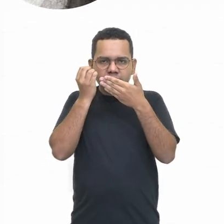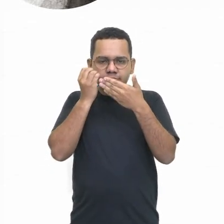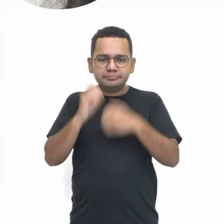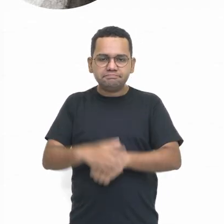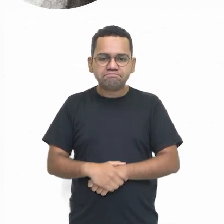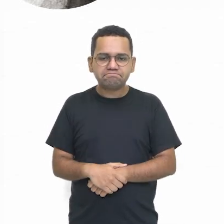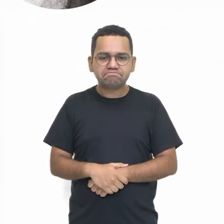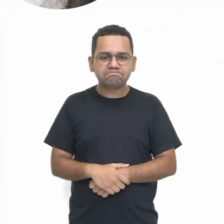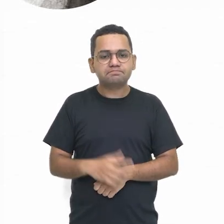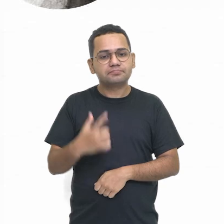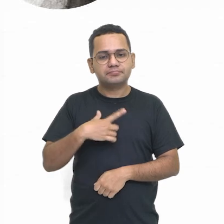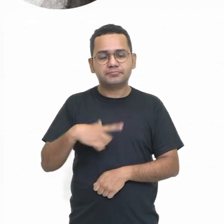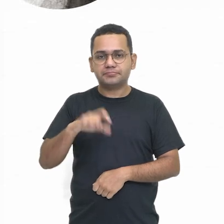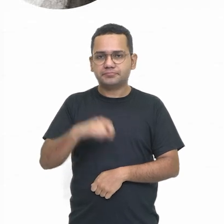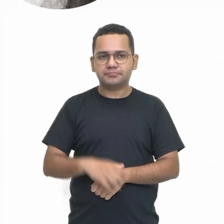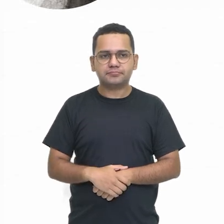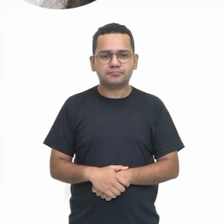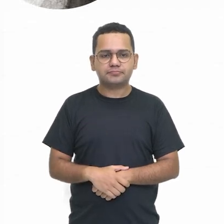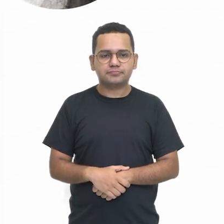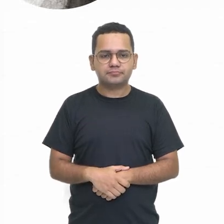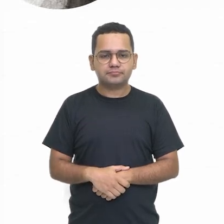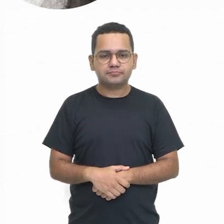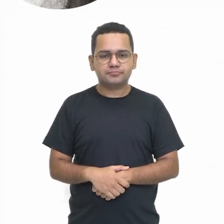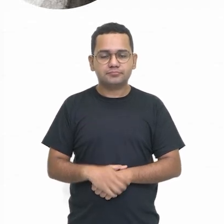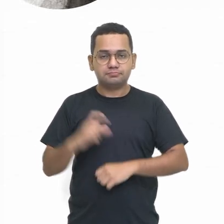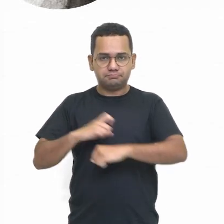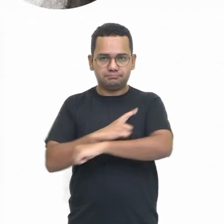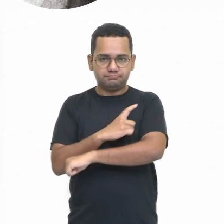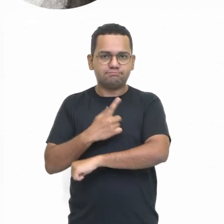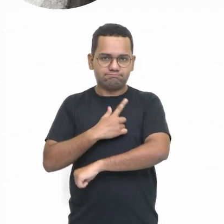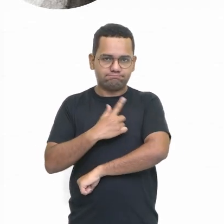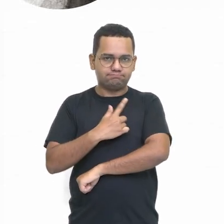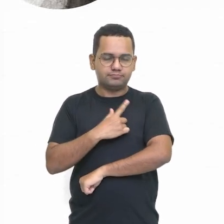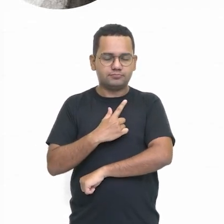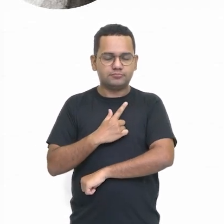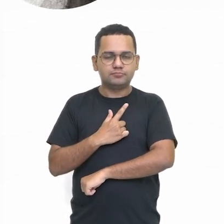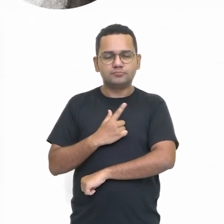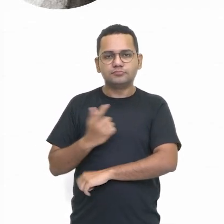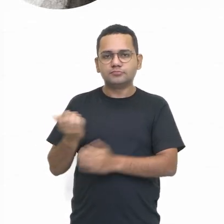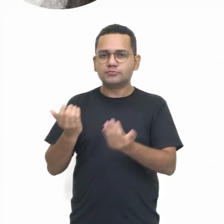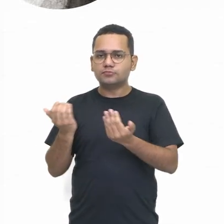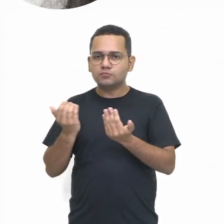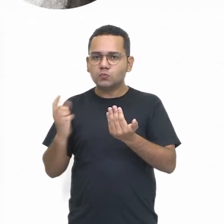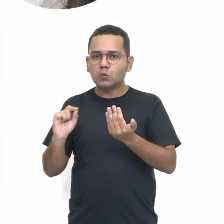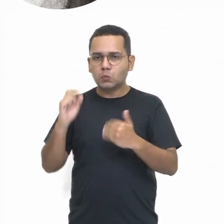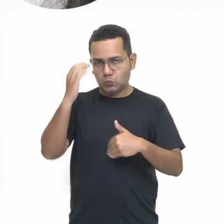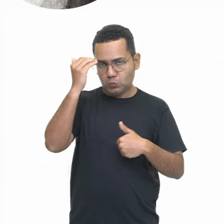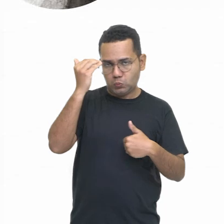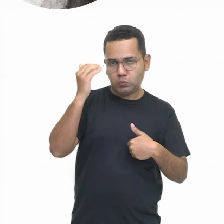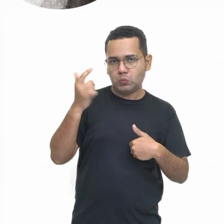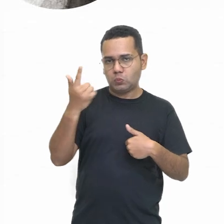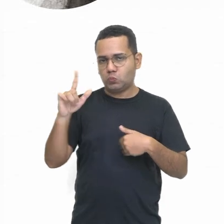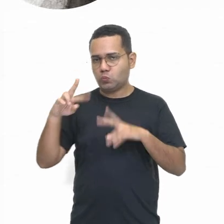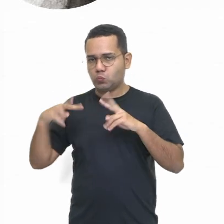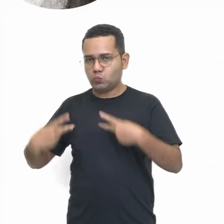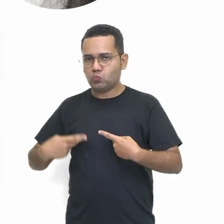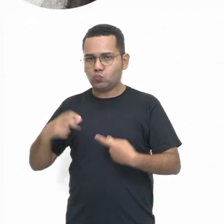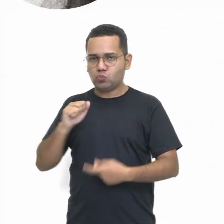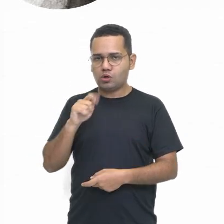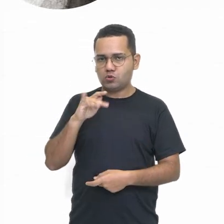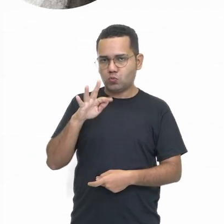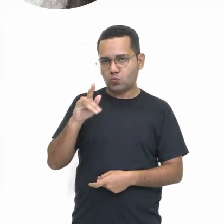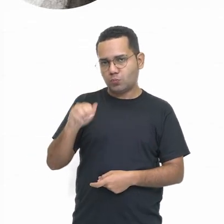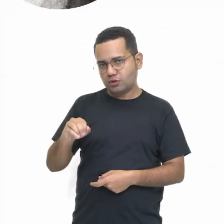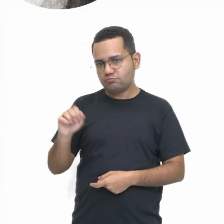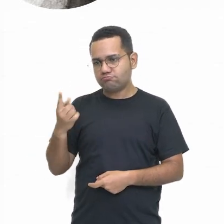relacionar o homem aos grandes macacos foi o grande pesquisador Charles Darwin. E aí nós temos